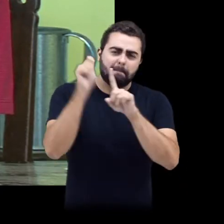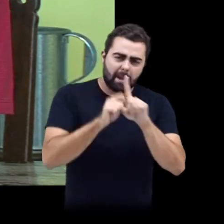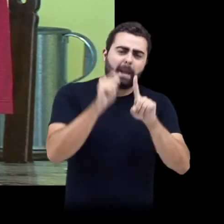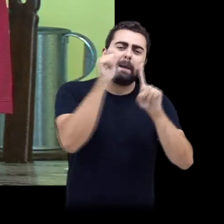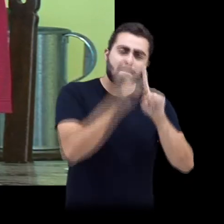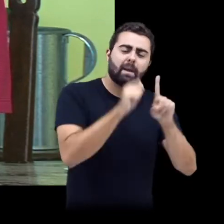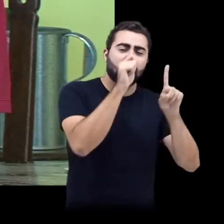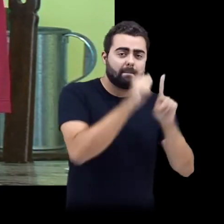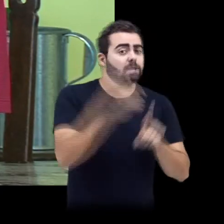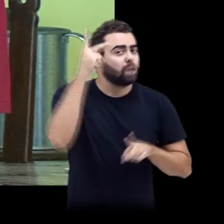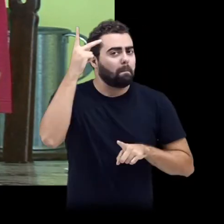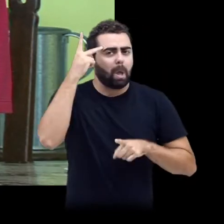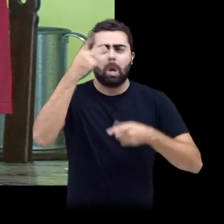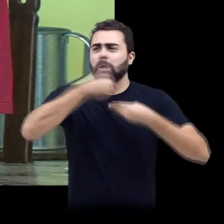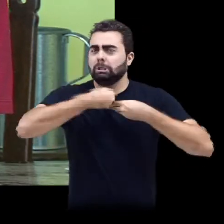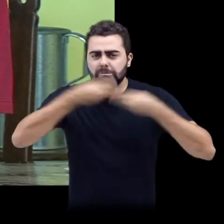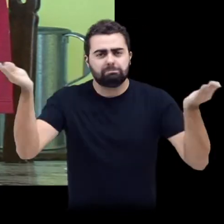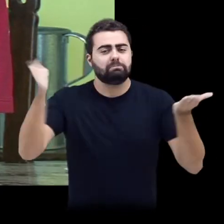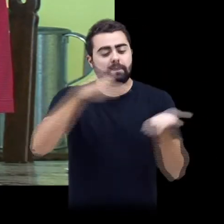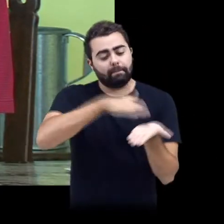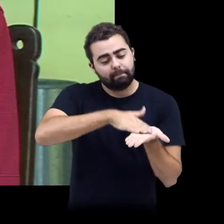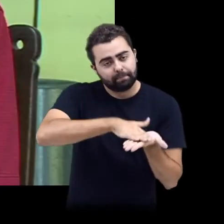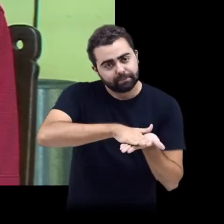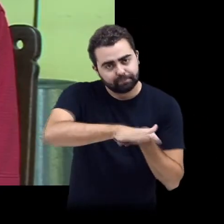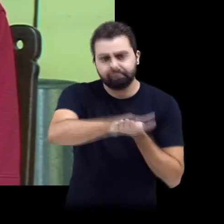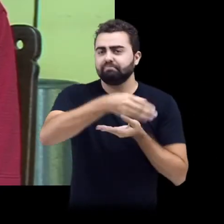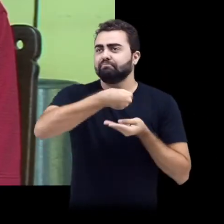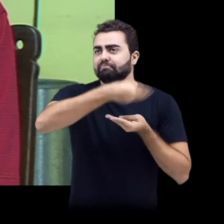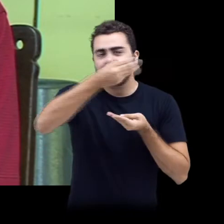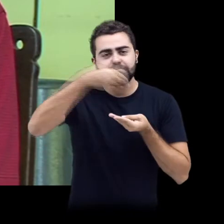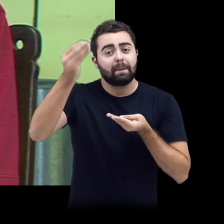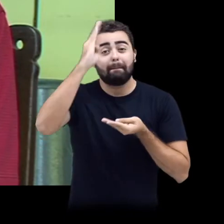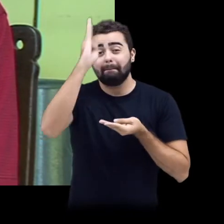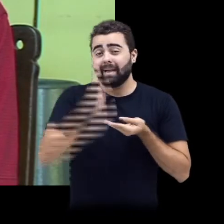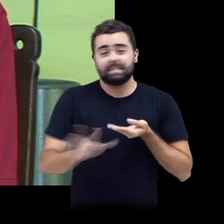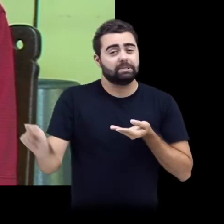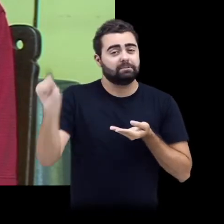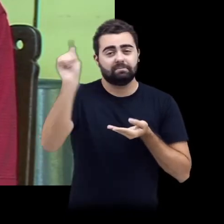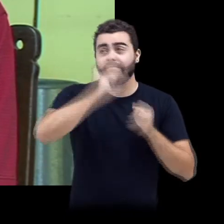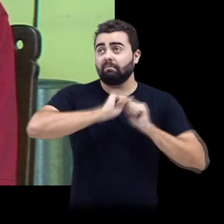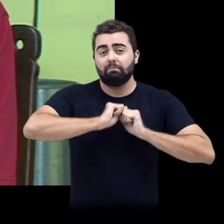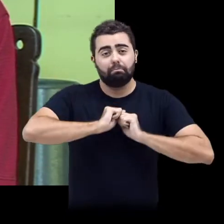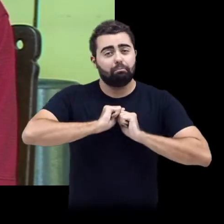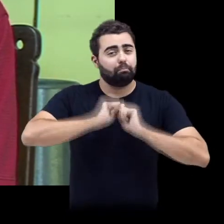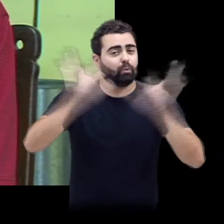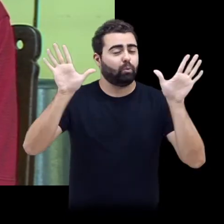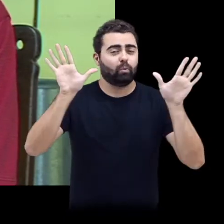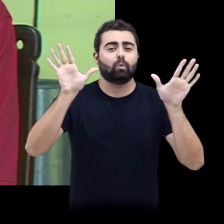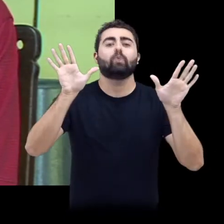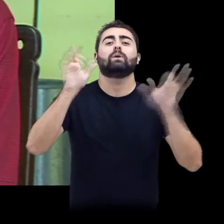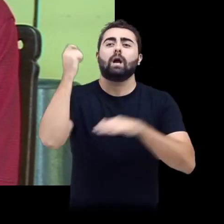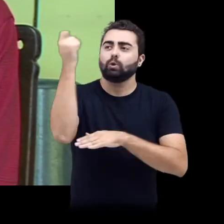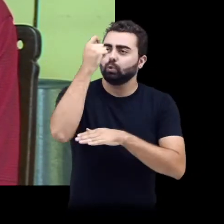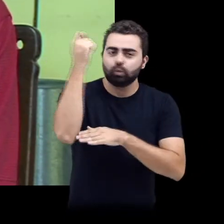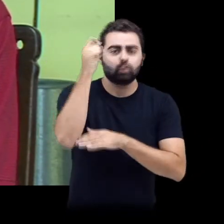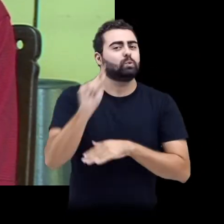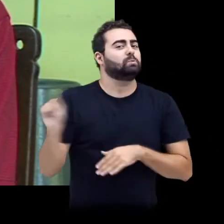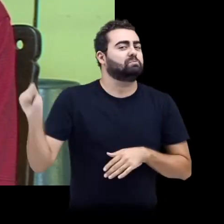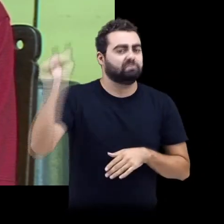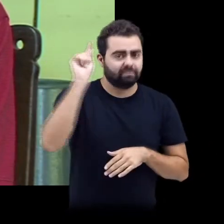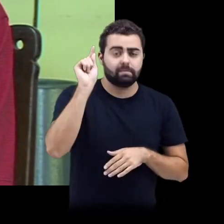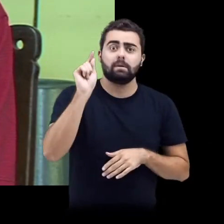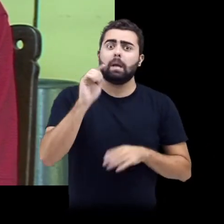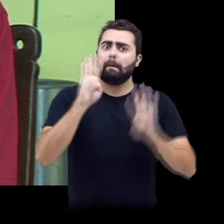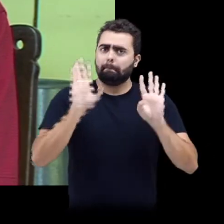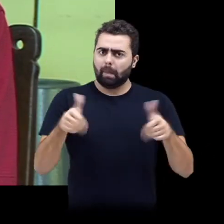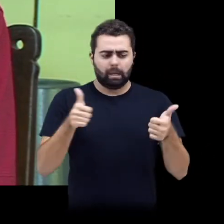Grande do Sul, mandava para todo canto do Brasil. Saía normalmente impresso, bem impresso, com papel